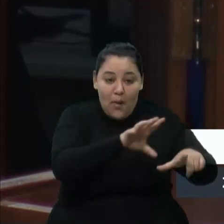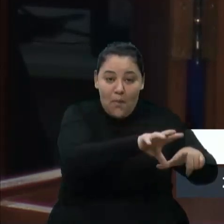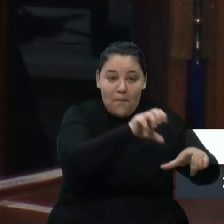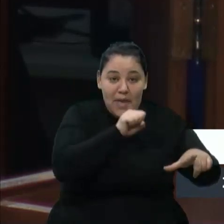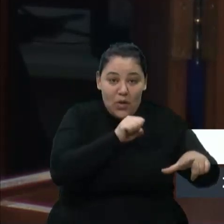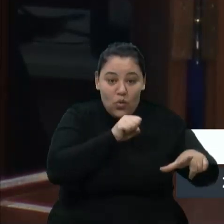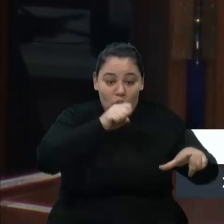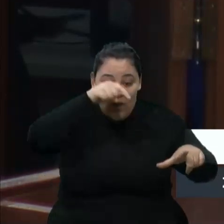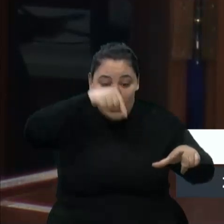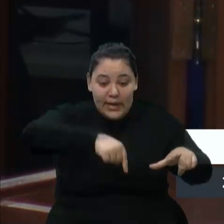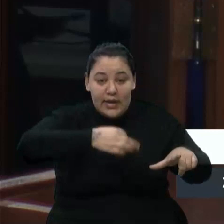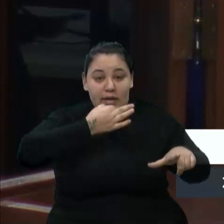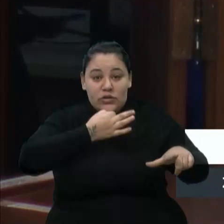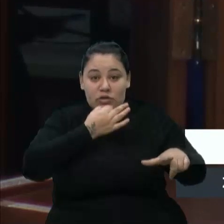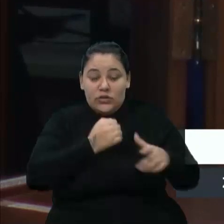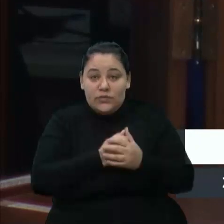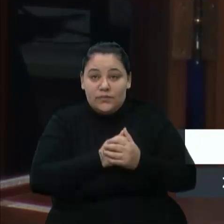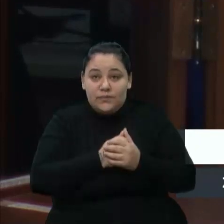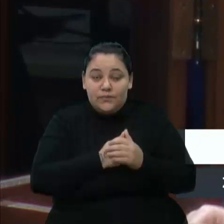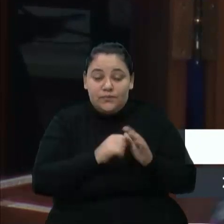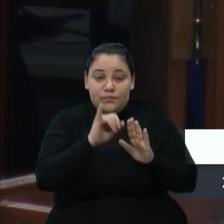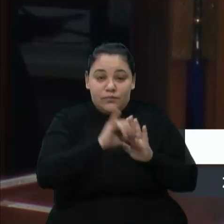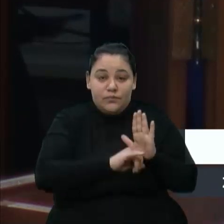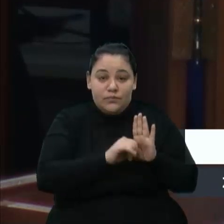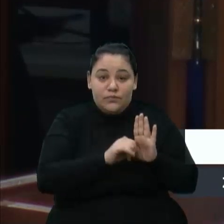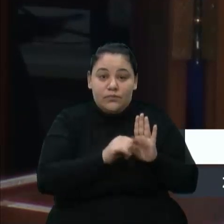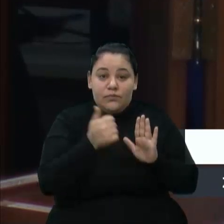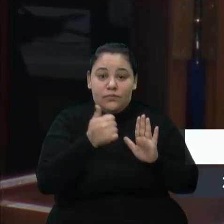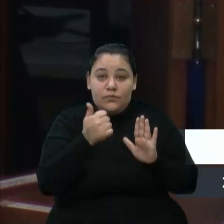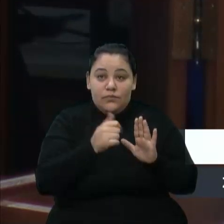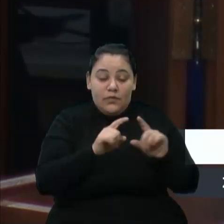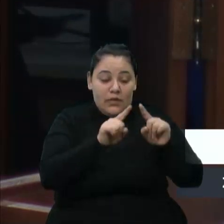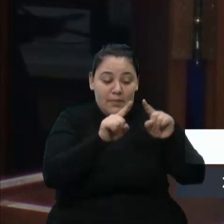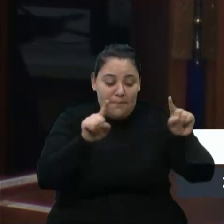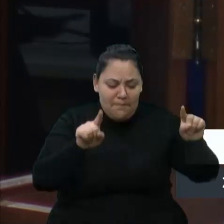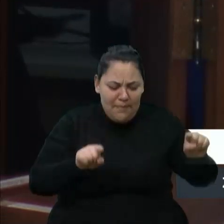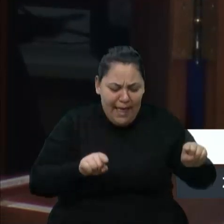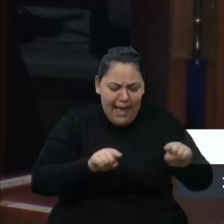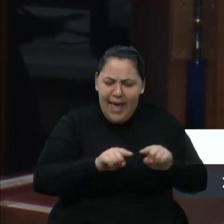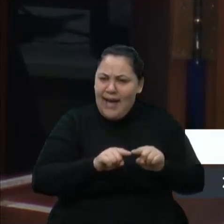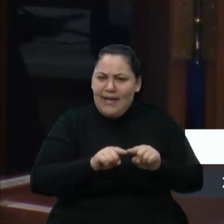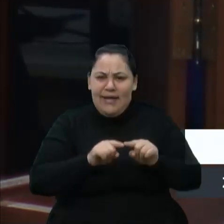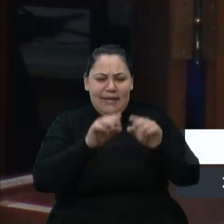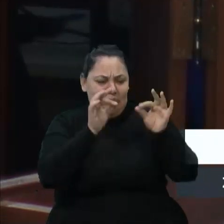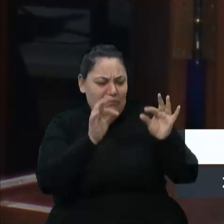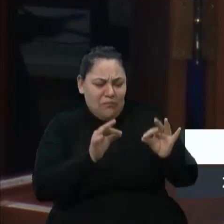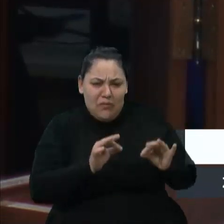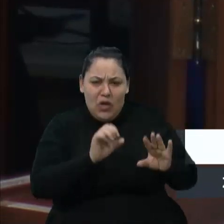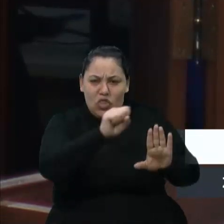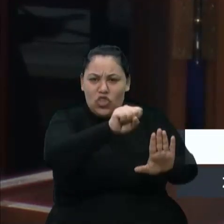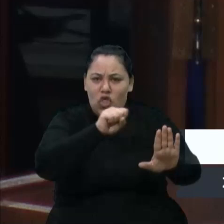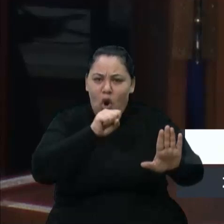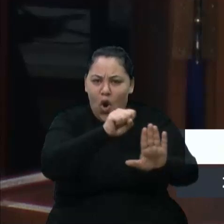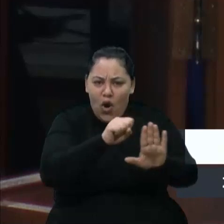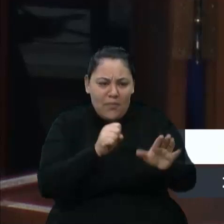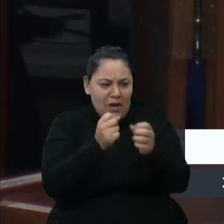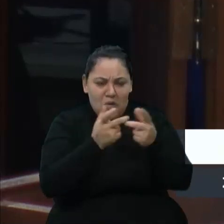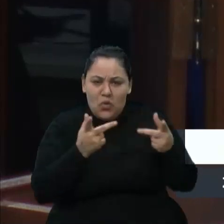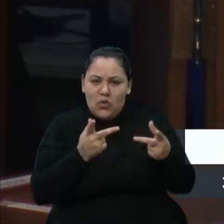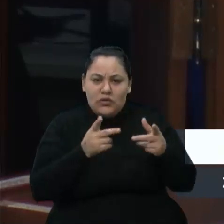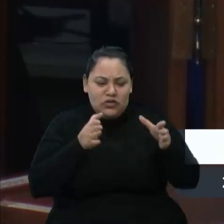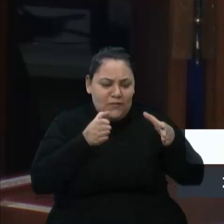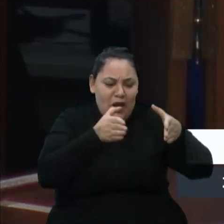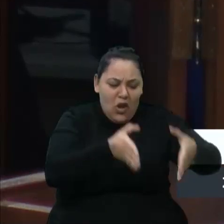do Sul. Inciso 1º. Placas, adereços, esculturas e portas de túmulos feitos de cobre, bronze